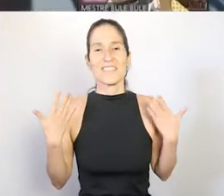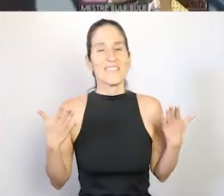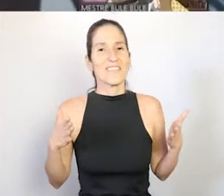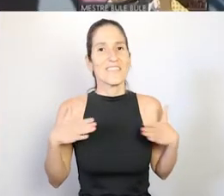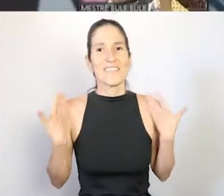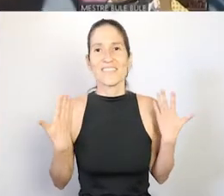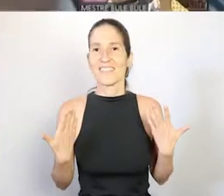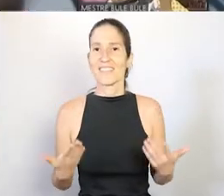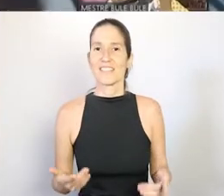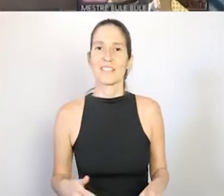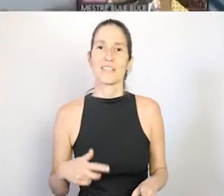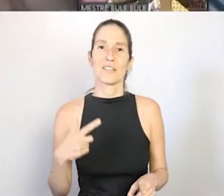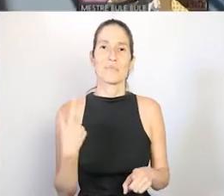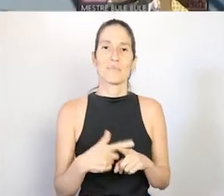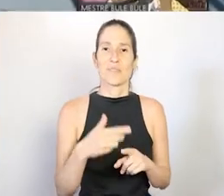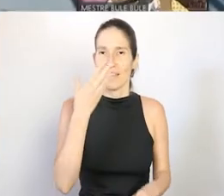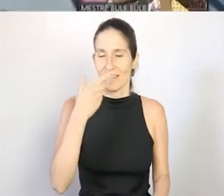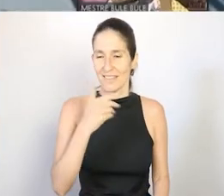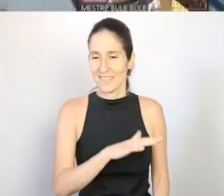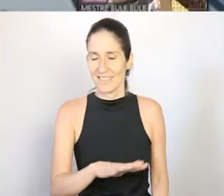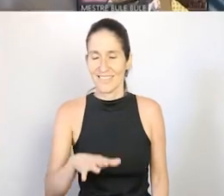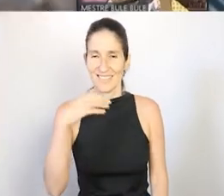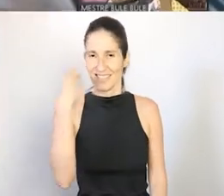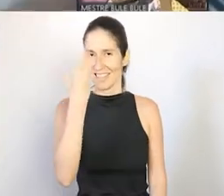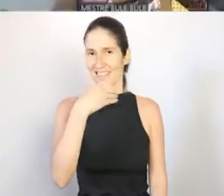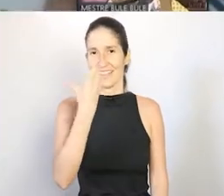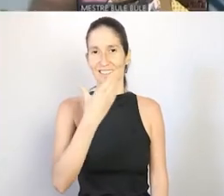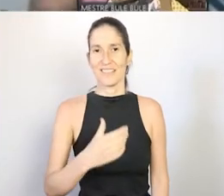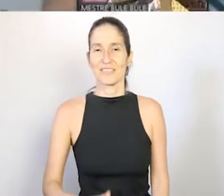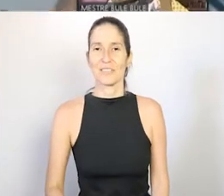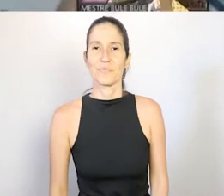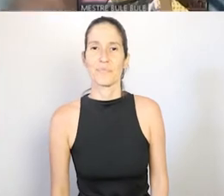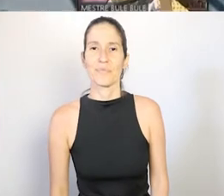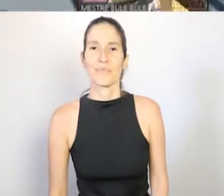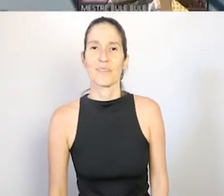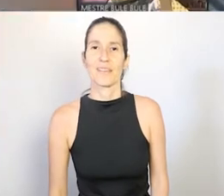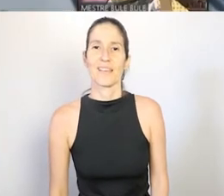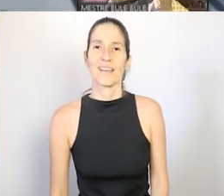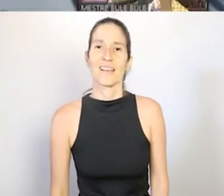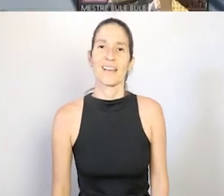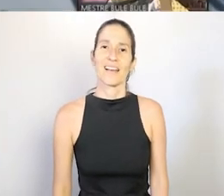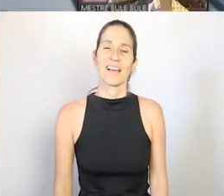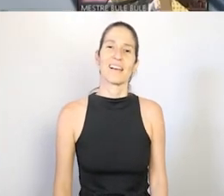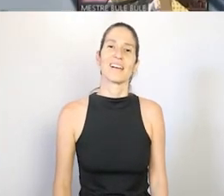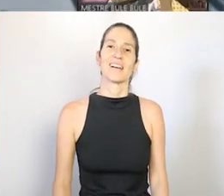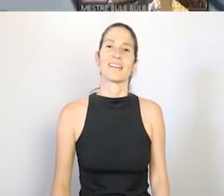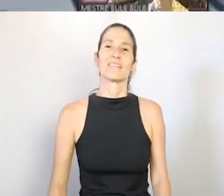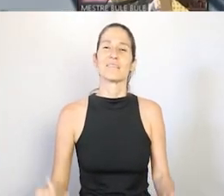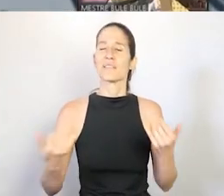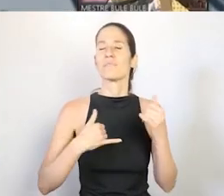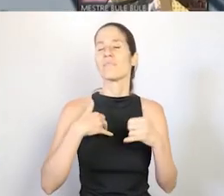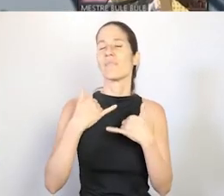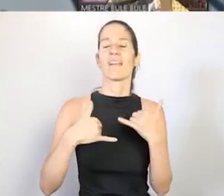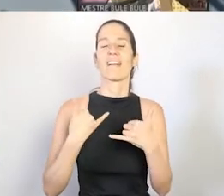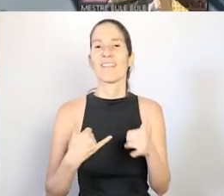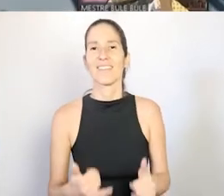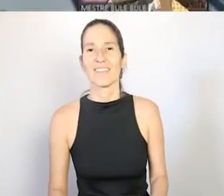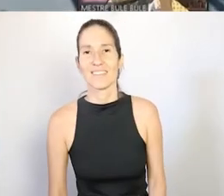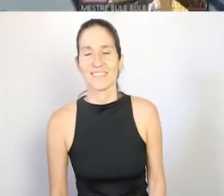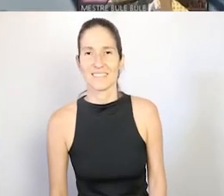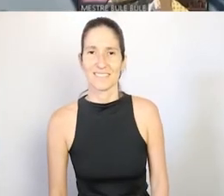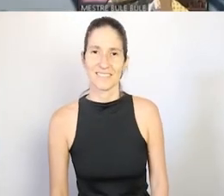tão contente, só porque eles me estavam roubando minha firma. Não, Lia, é só um trechinho. Daí a comida